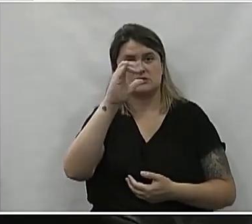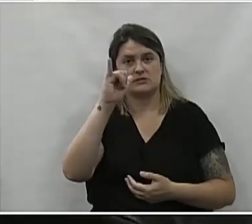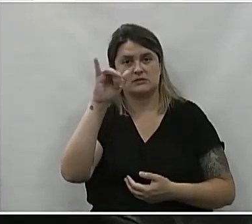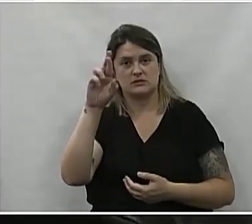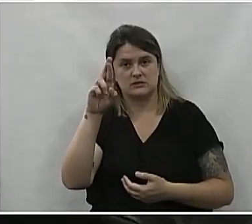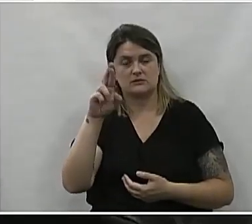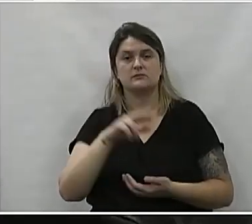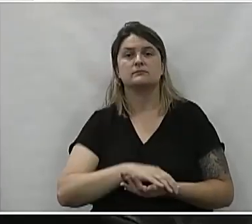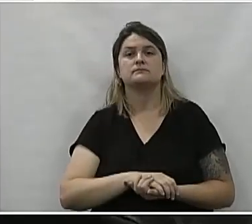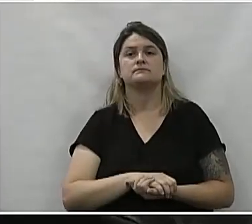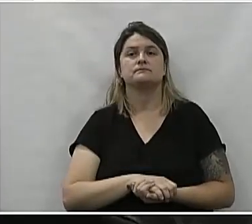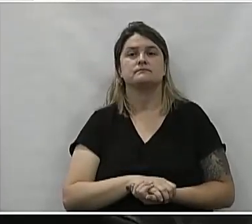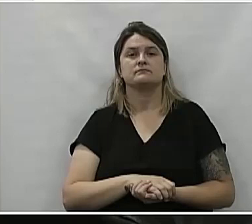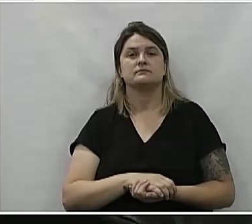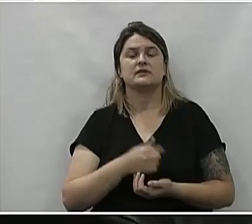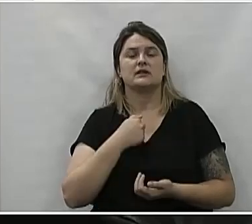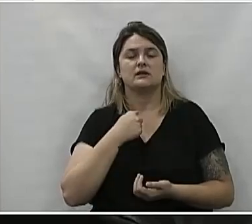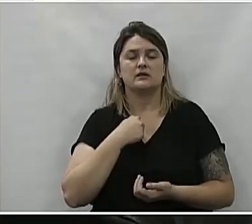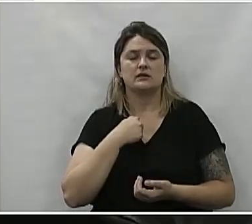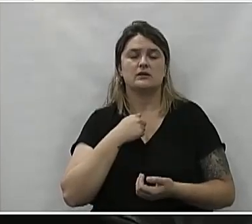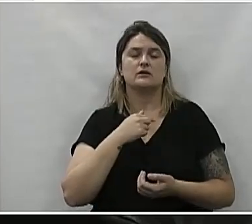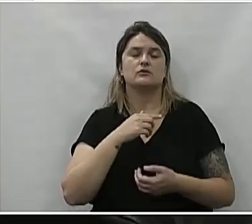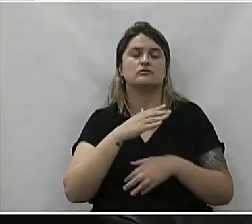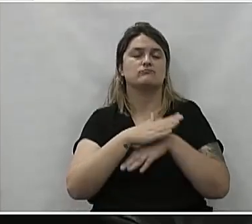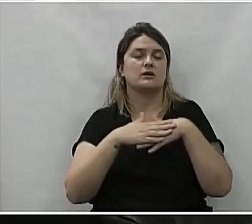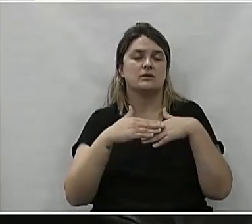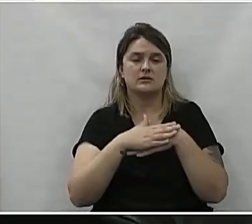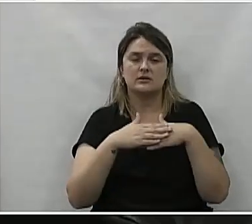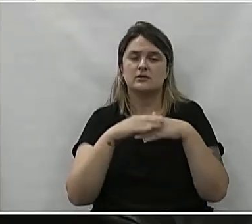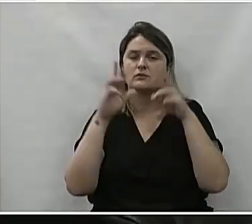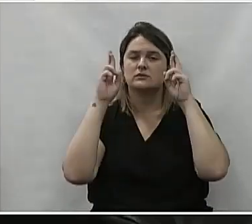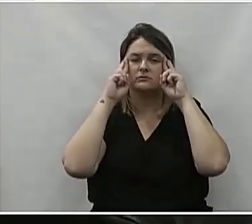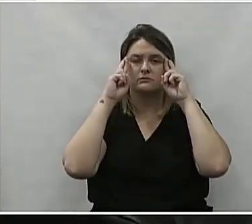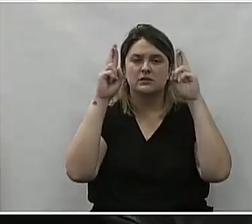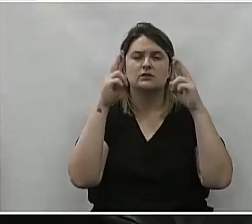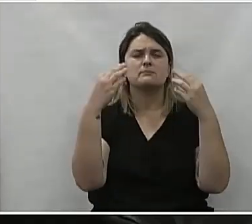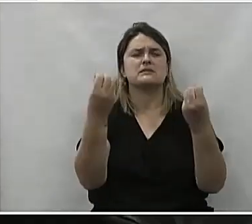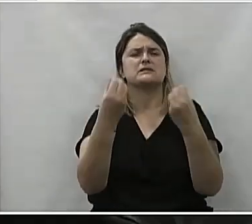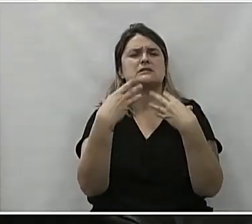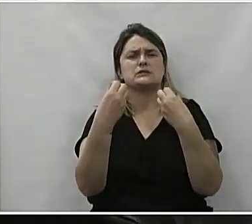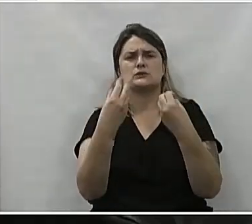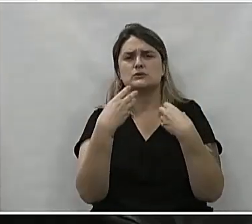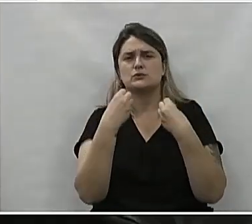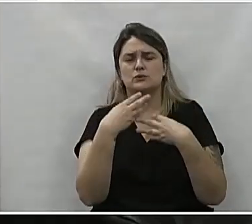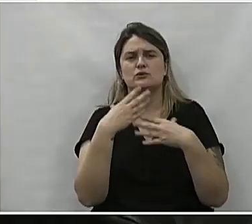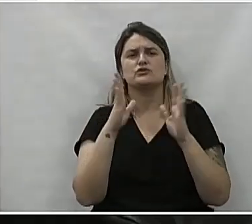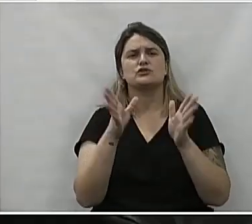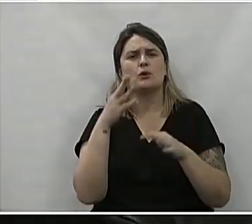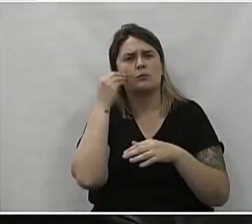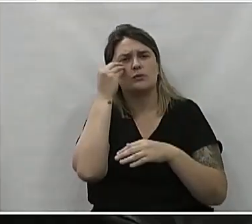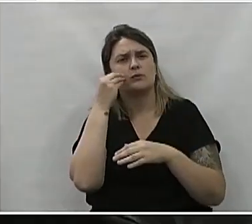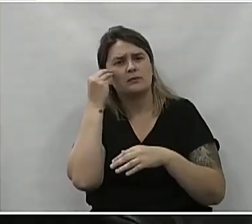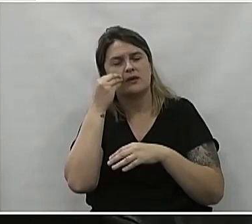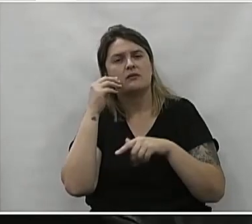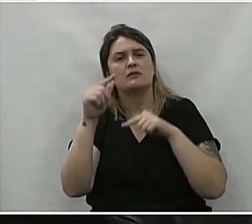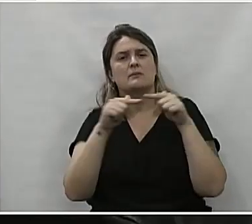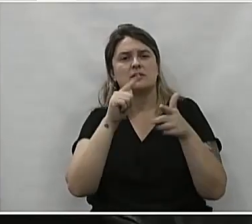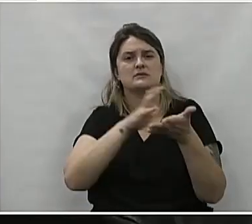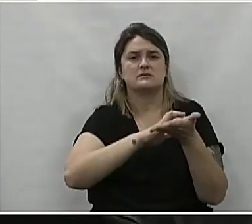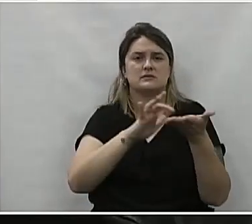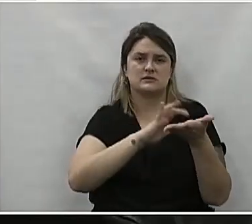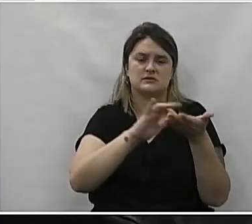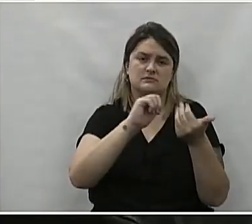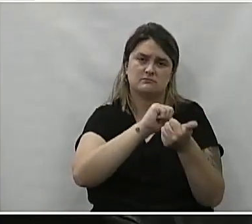Pelo qual eu tinha Um carinho E um respeito imenso Muito me ensinou Tive a oportunidade De trabalhar com ele Na Secretaria Municipal de